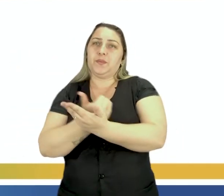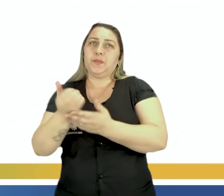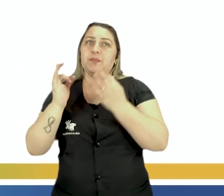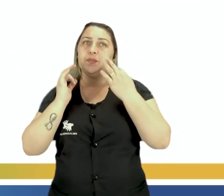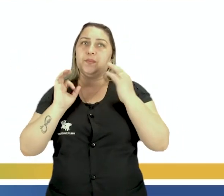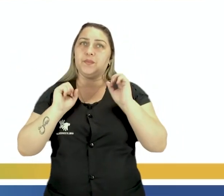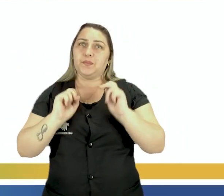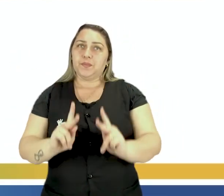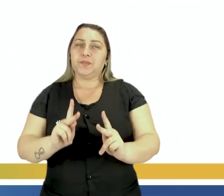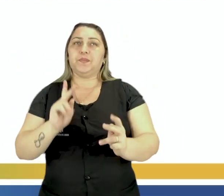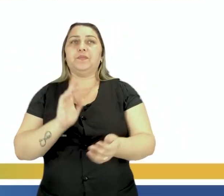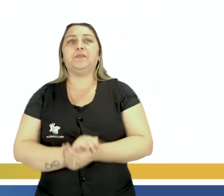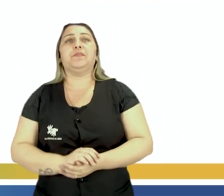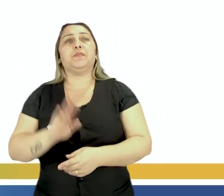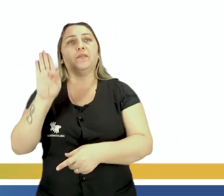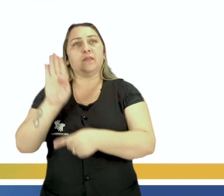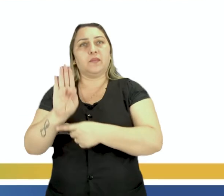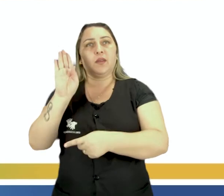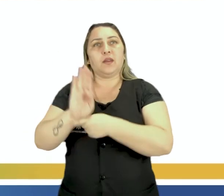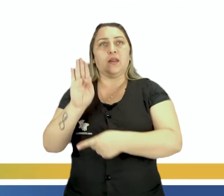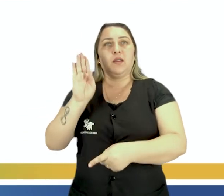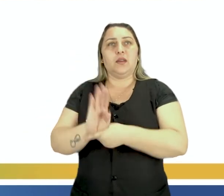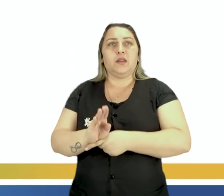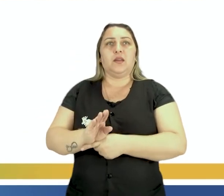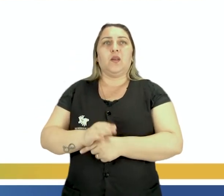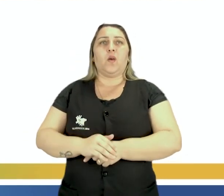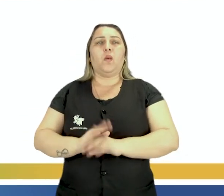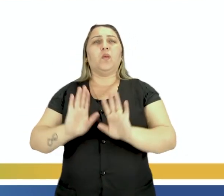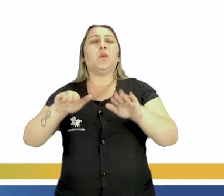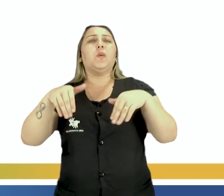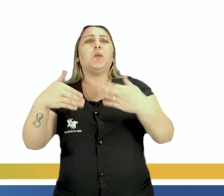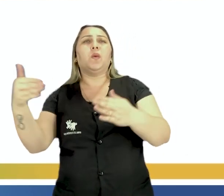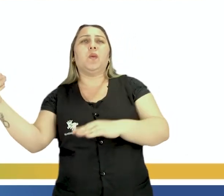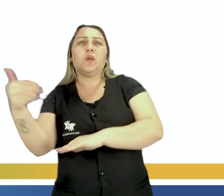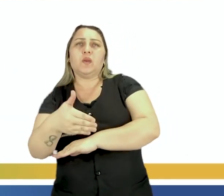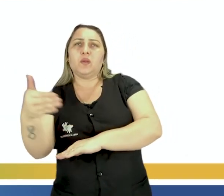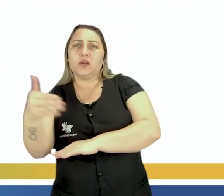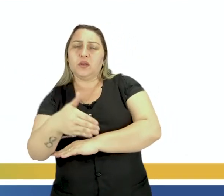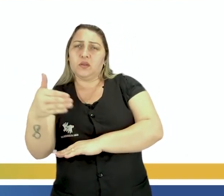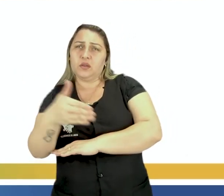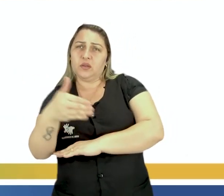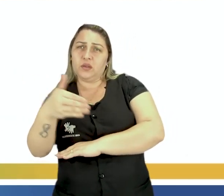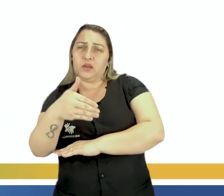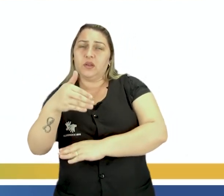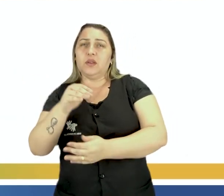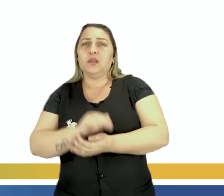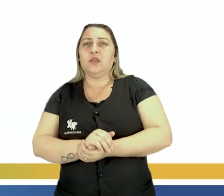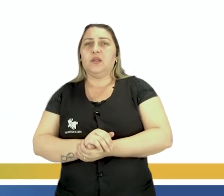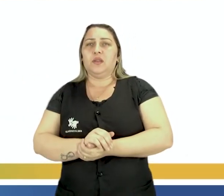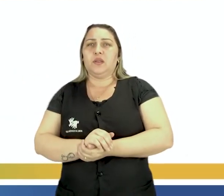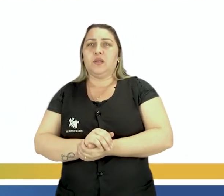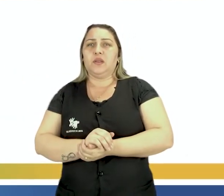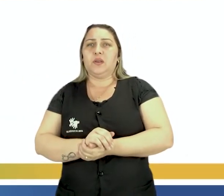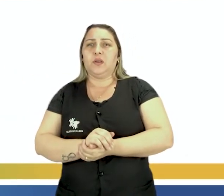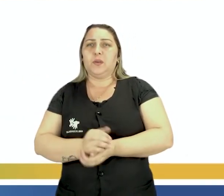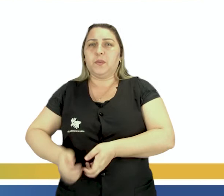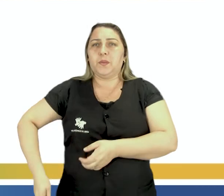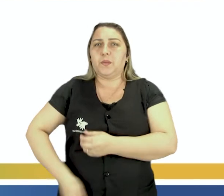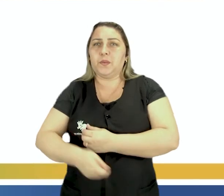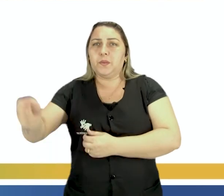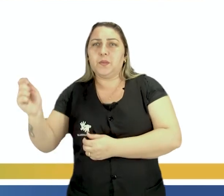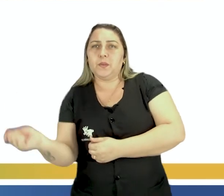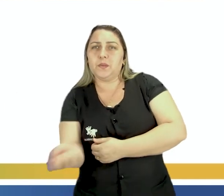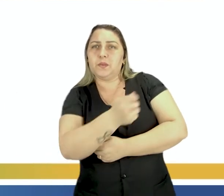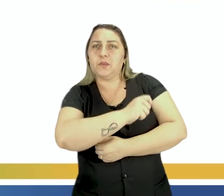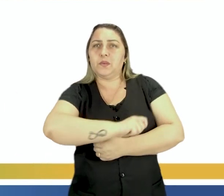ok? Letra B. How often does she play tennis? Com que frequência ela joga tênis?